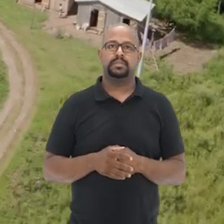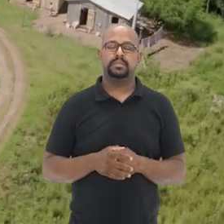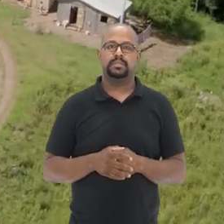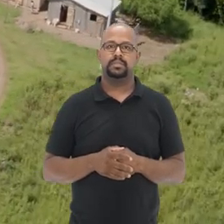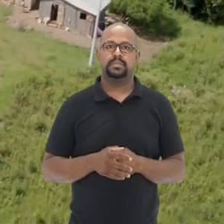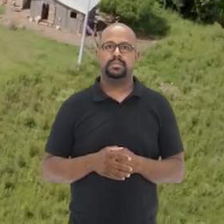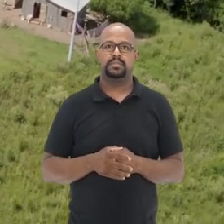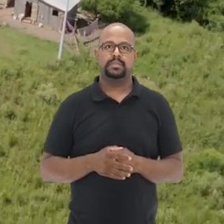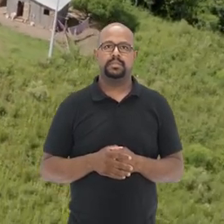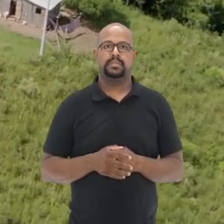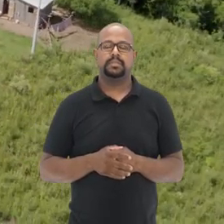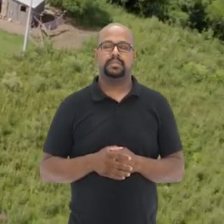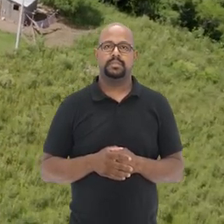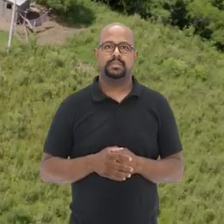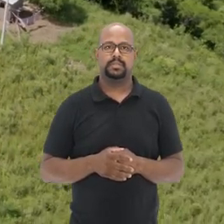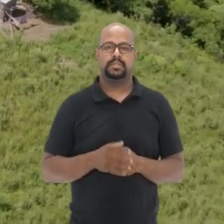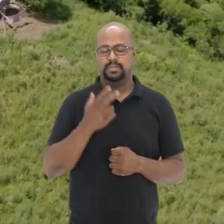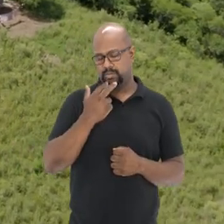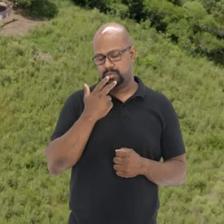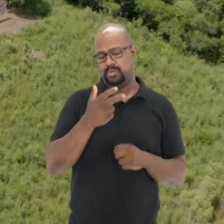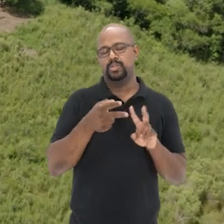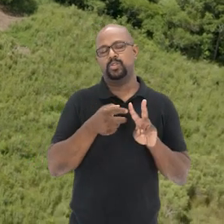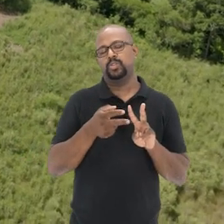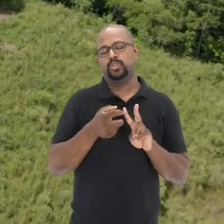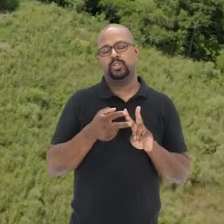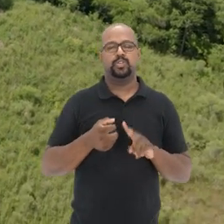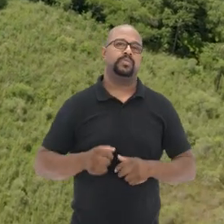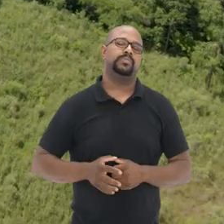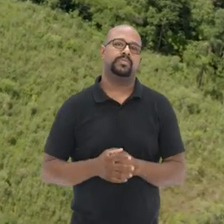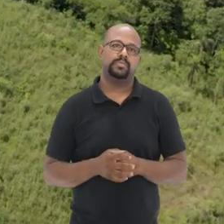em pai, em gato.